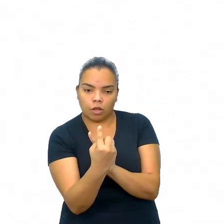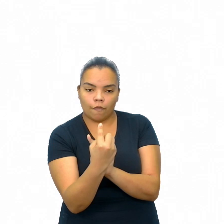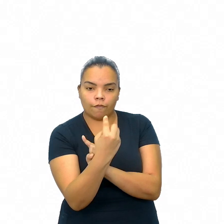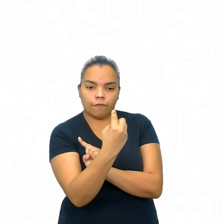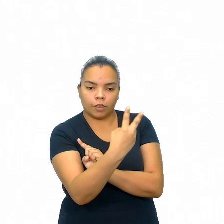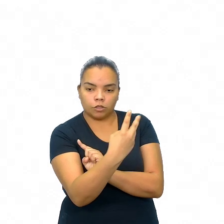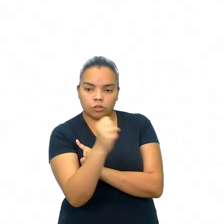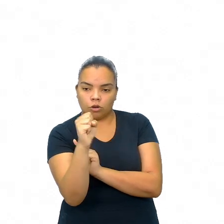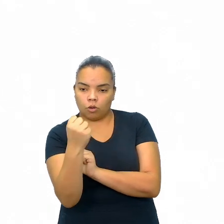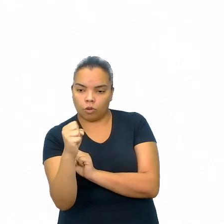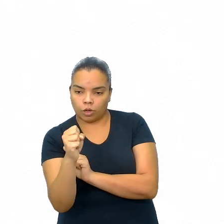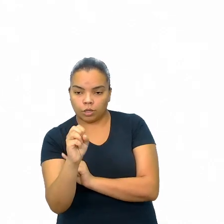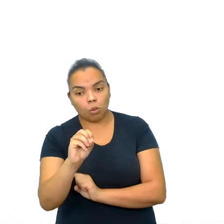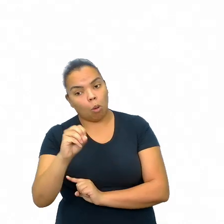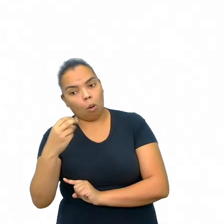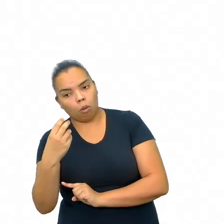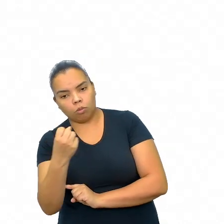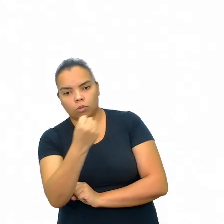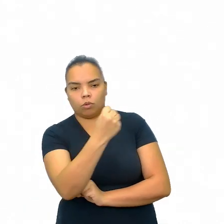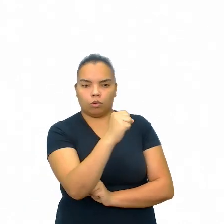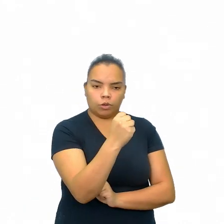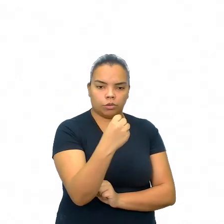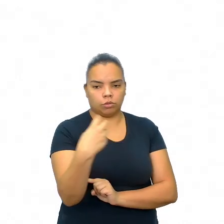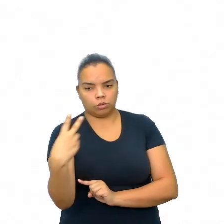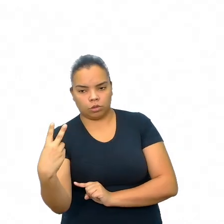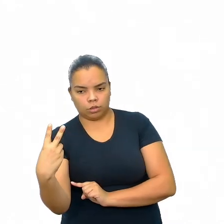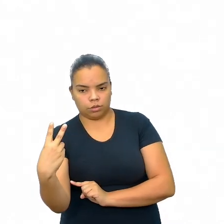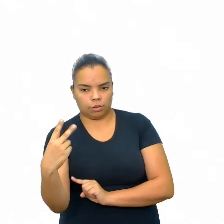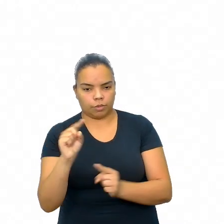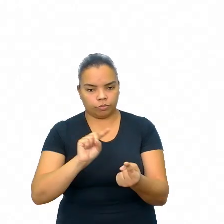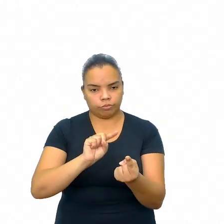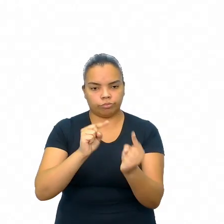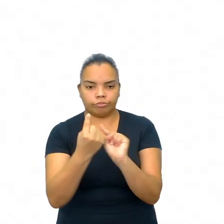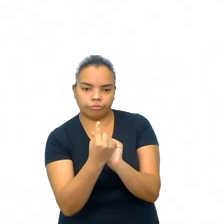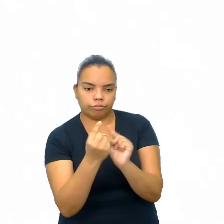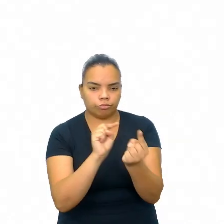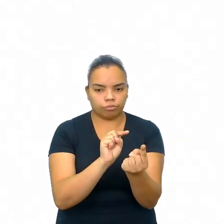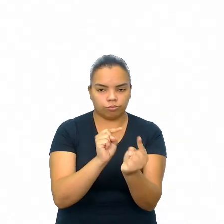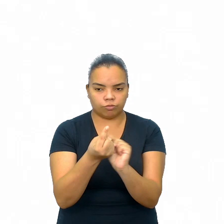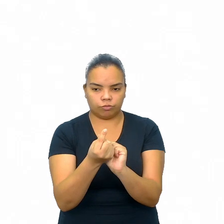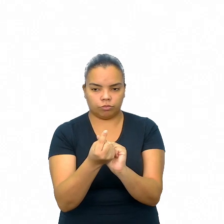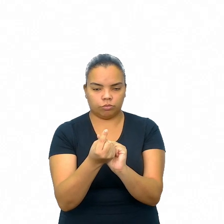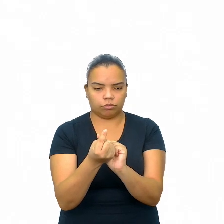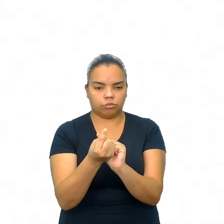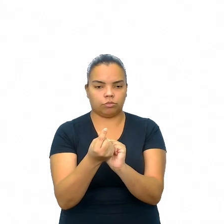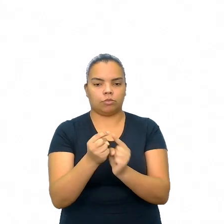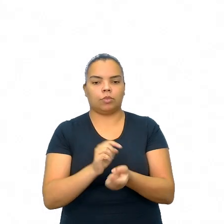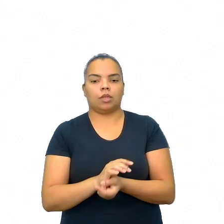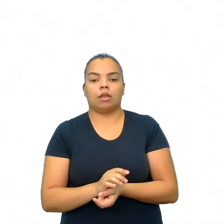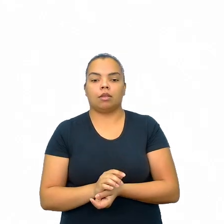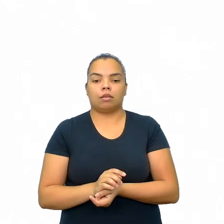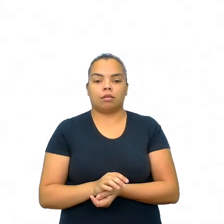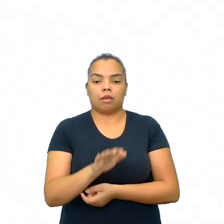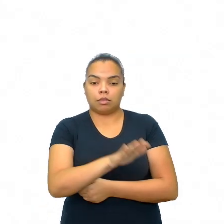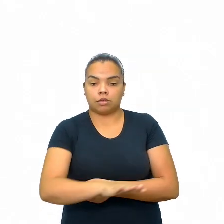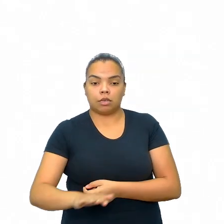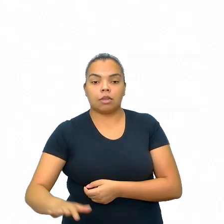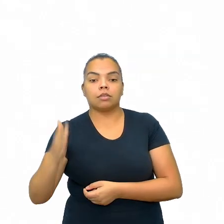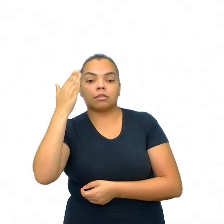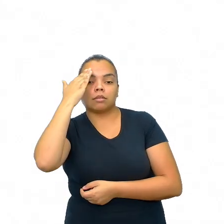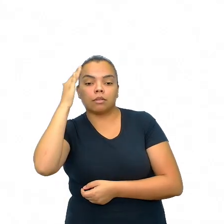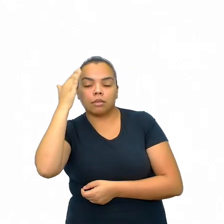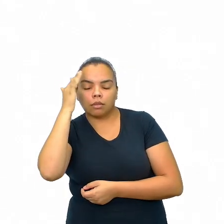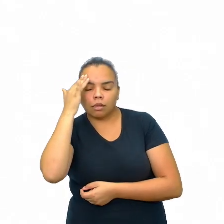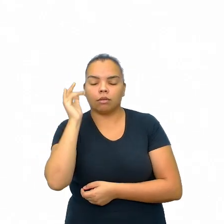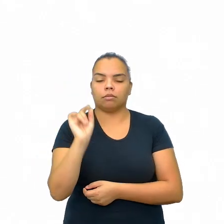o meu estudante sabe sobre a posição do número, que também é um indício. Então, é